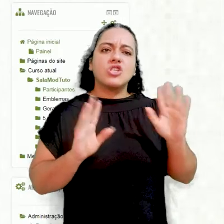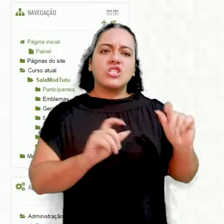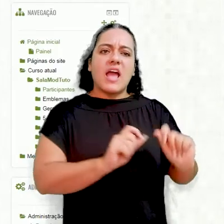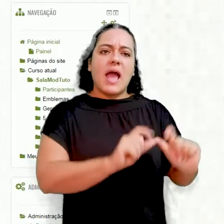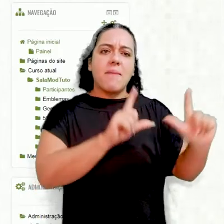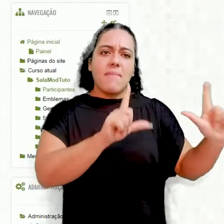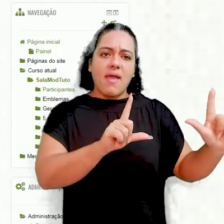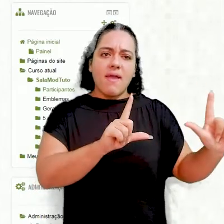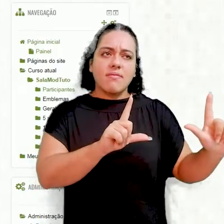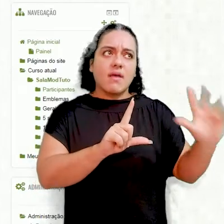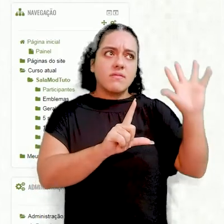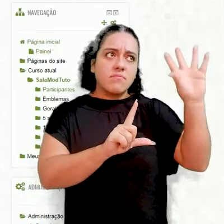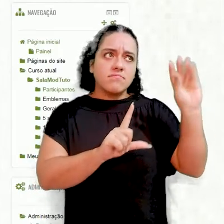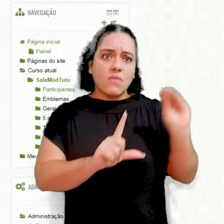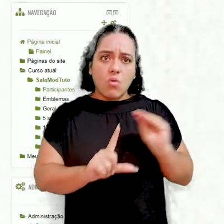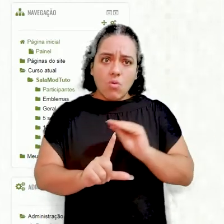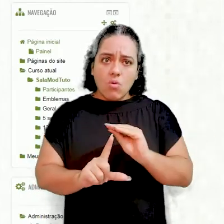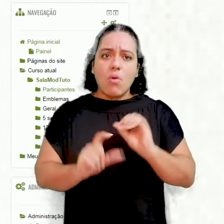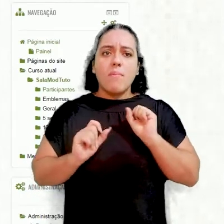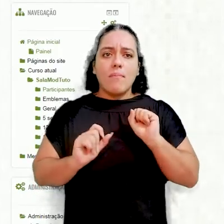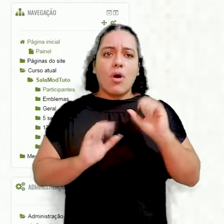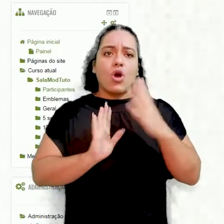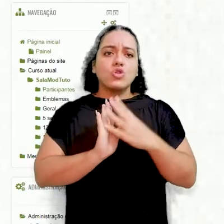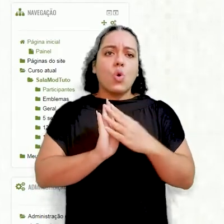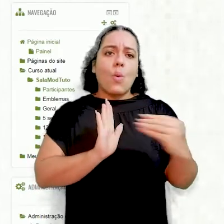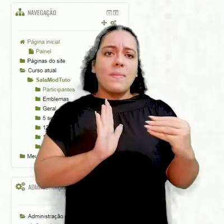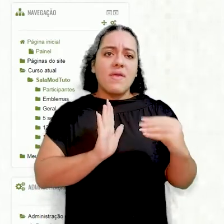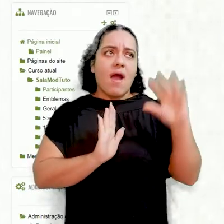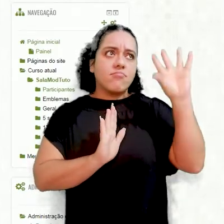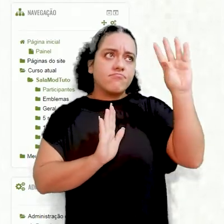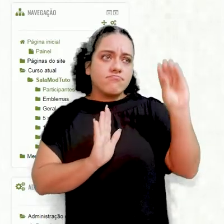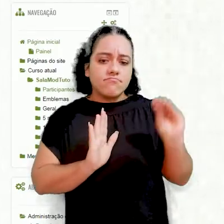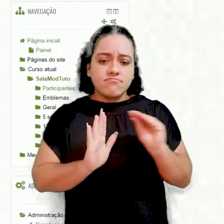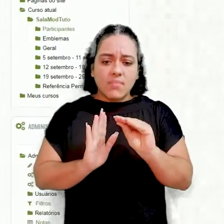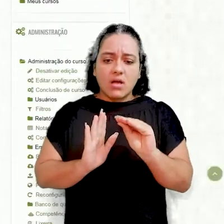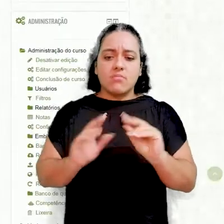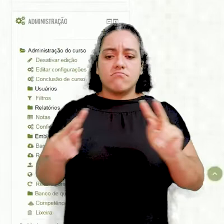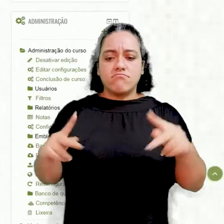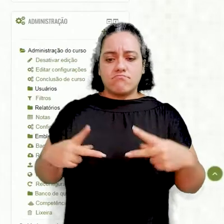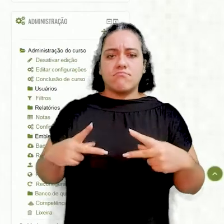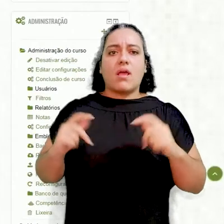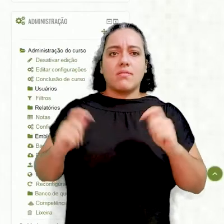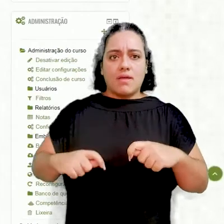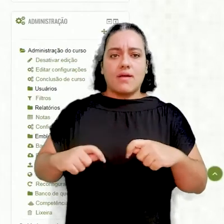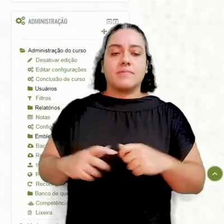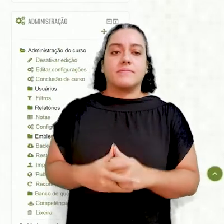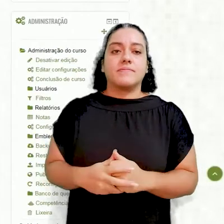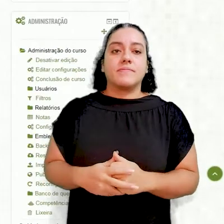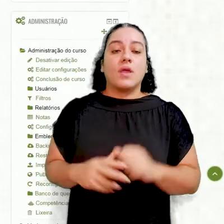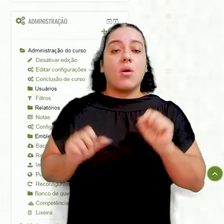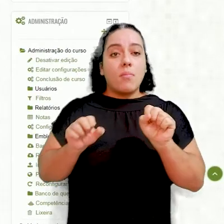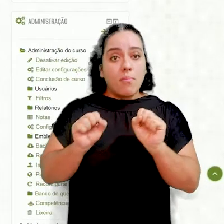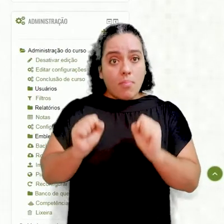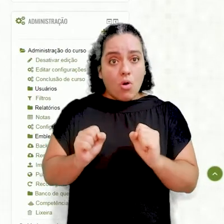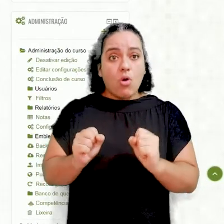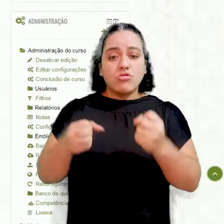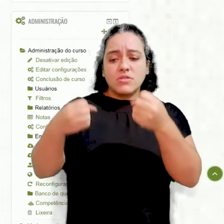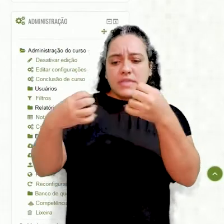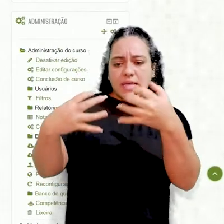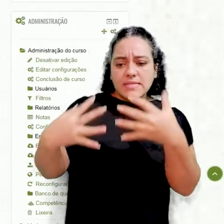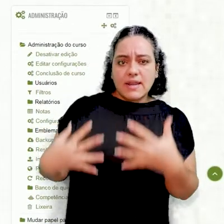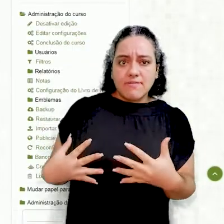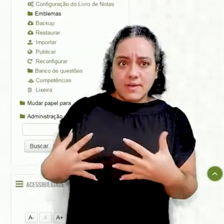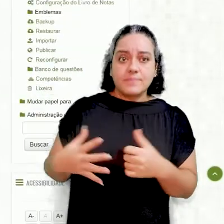estou escrevendo aqui, mas você pode dar Ctrl C em algum URL e Ctrl V aqui. Pode colocar uma descrição. Em